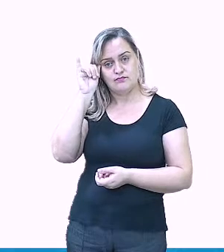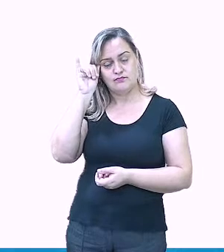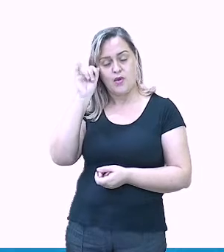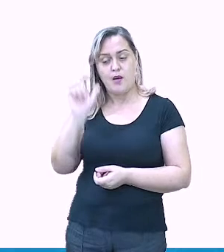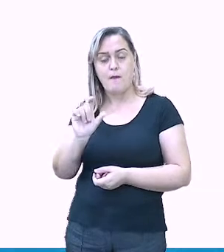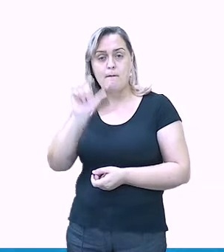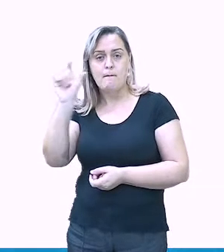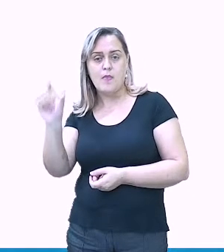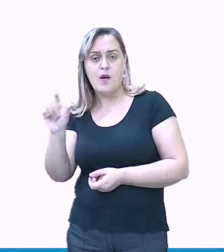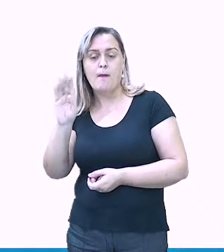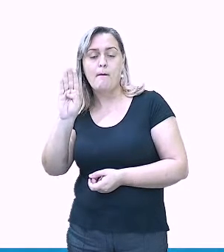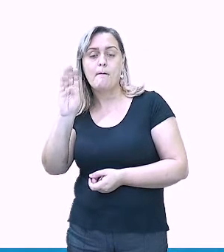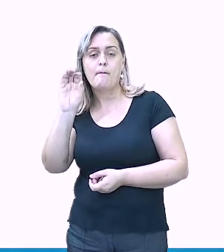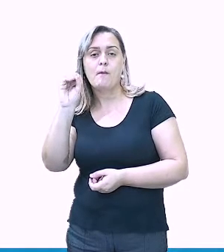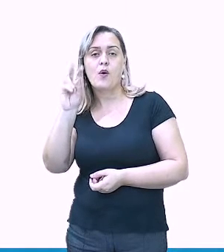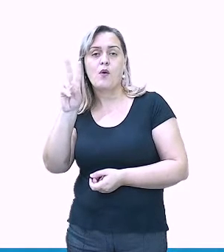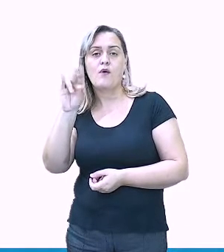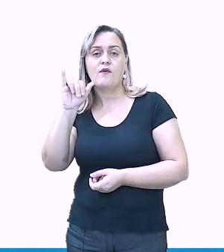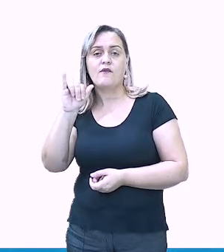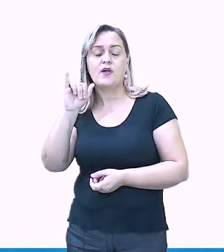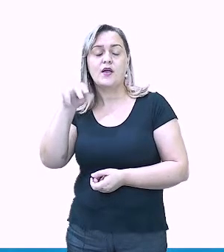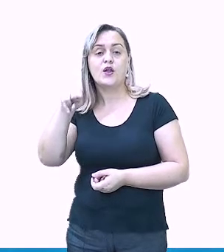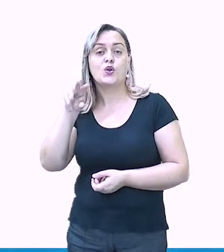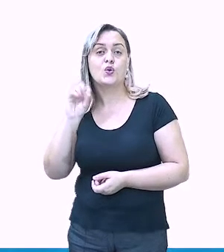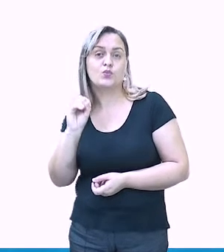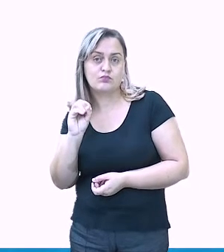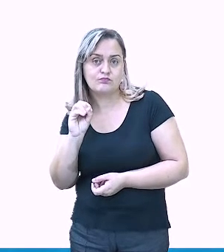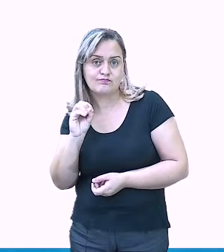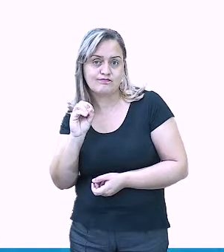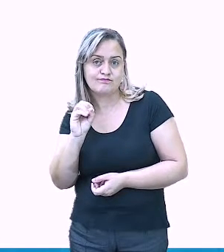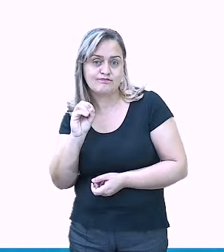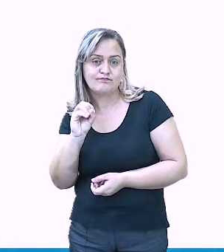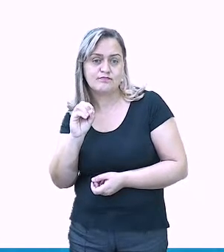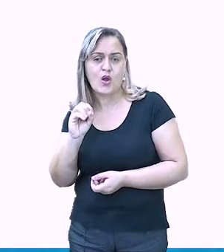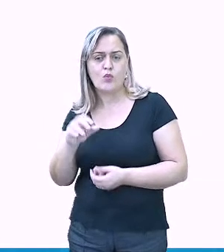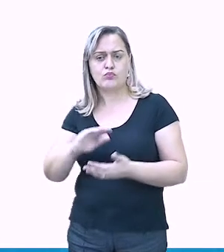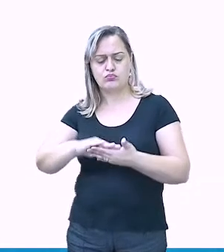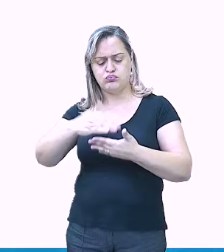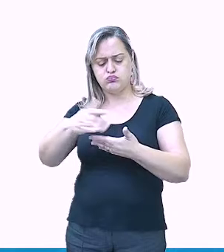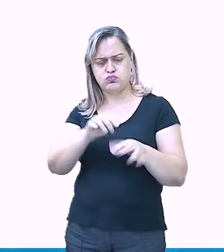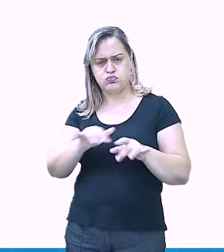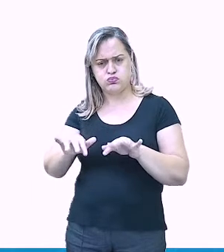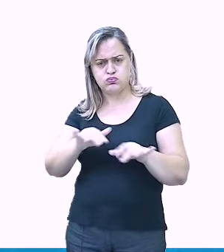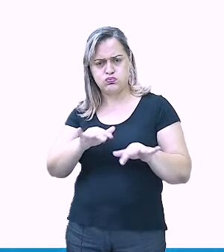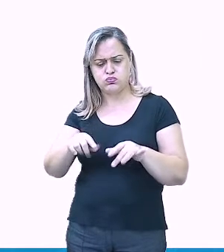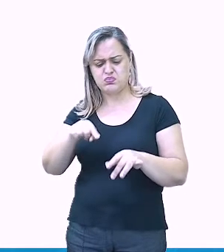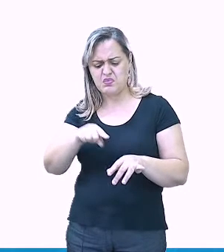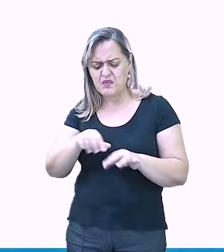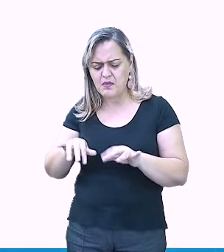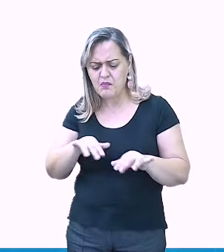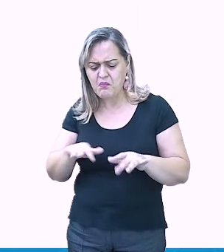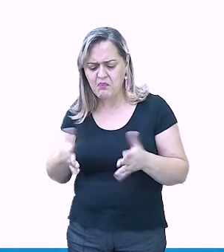Deixou marcas de dedo no computador. Adjetivo correspondente,